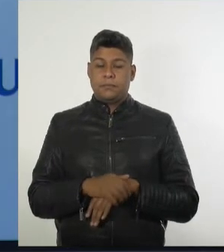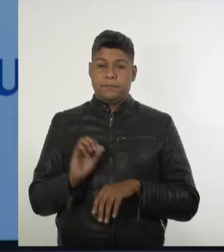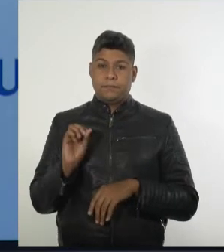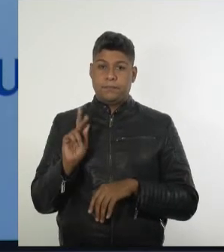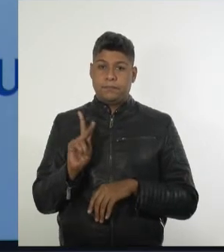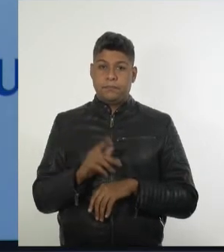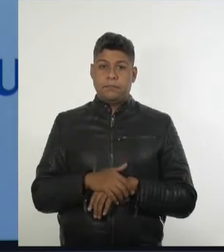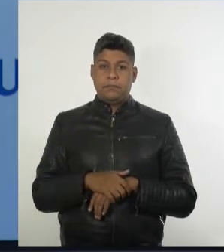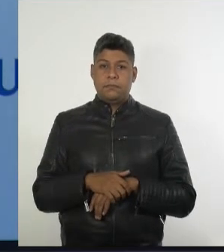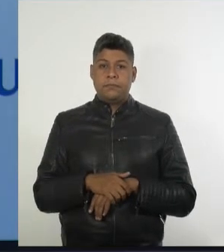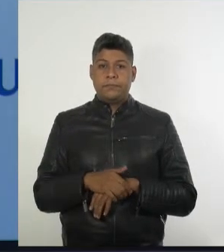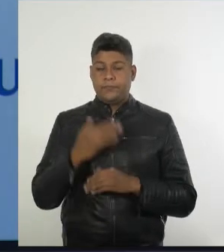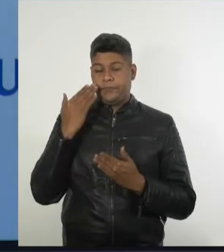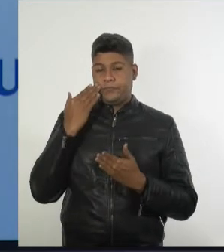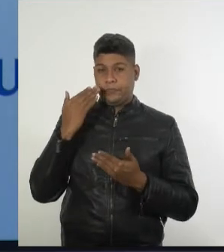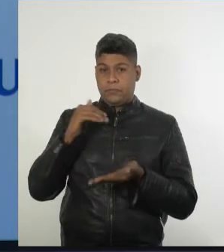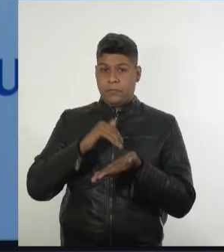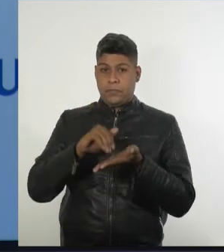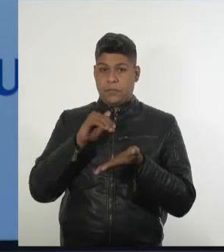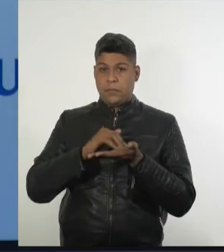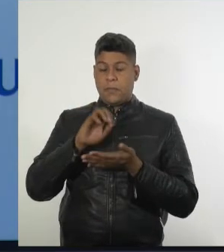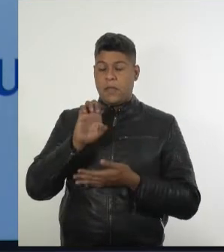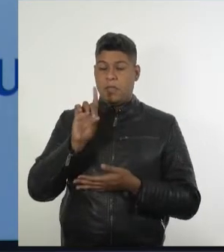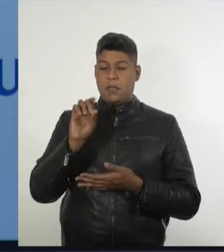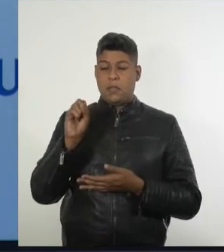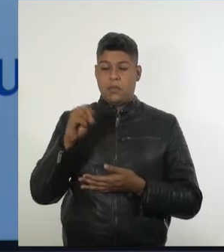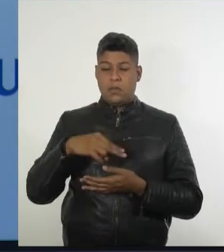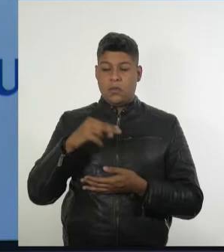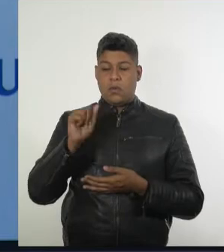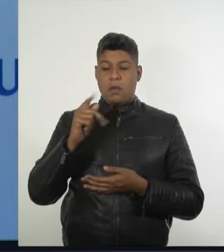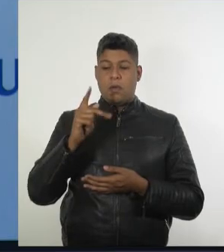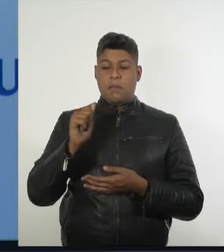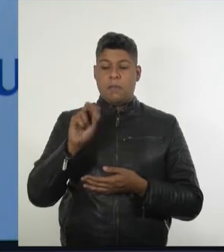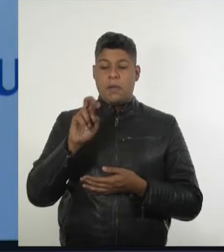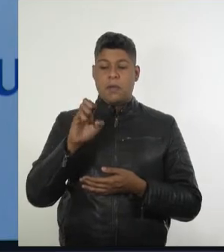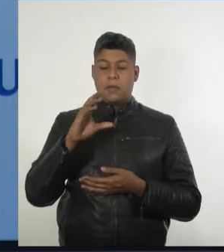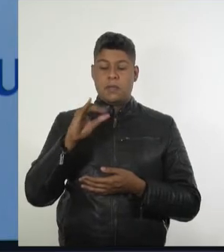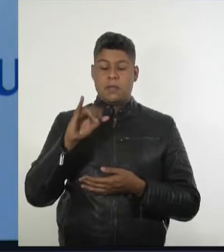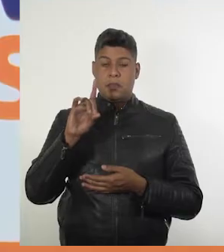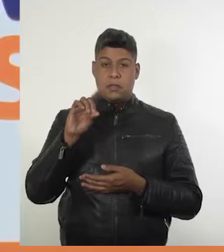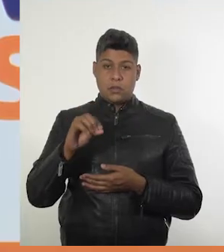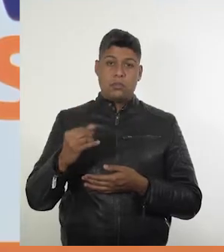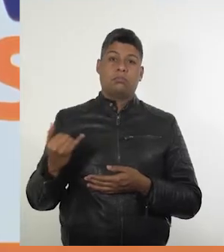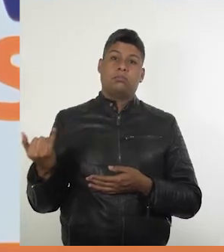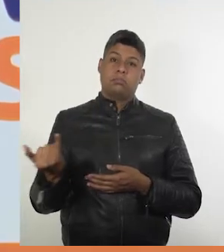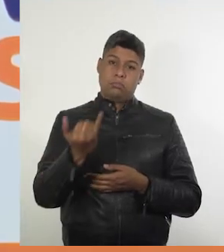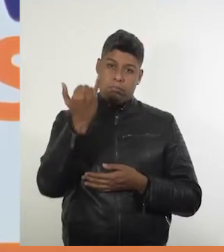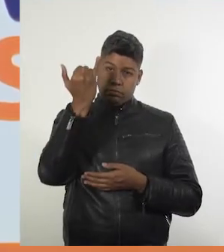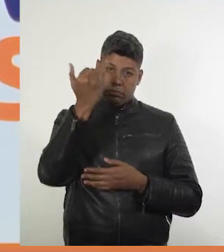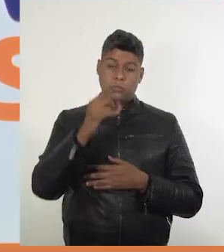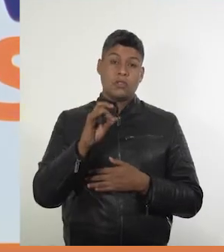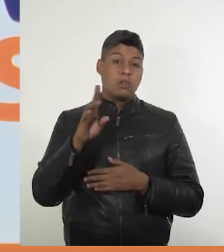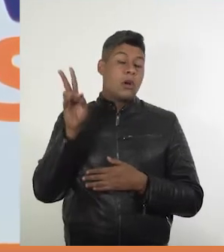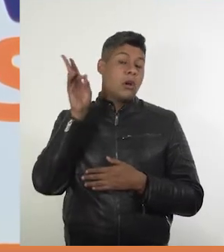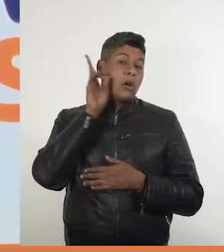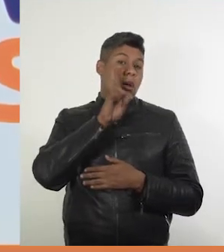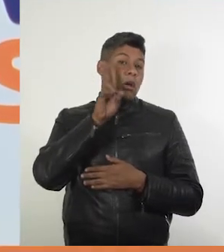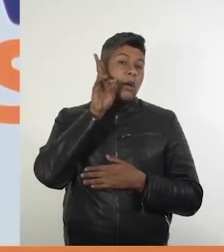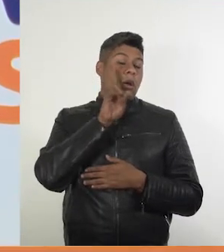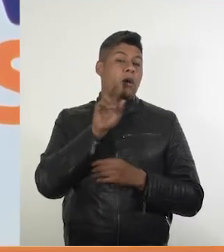Ok. Muito obrigado, secretário Edson Aparecido. Informações muito importantes. Só ressaltar